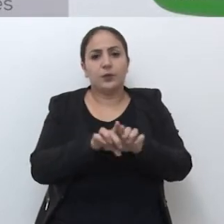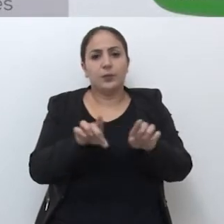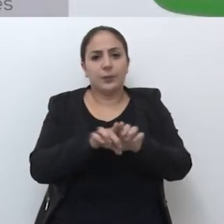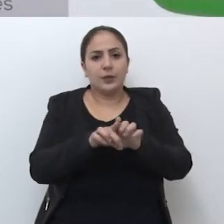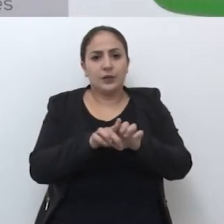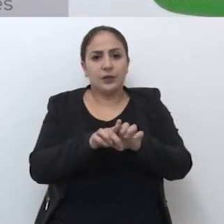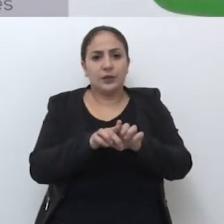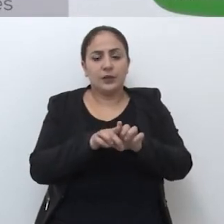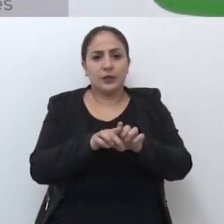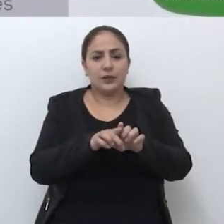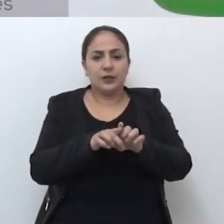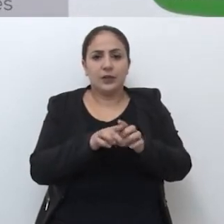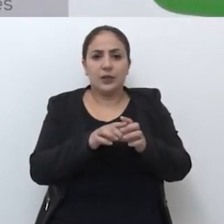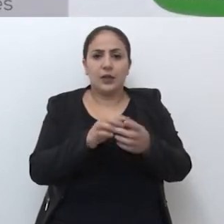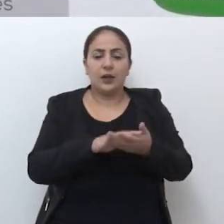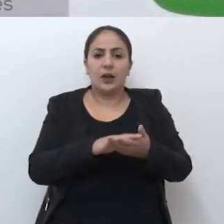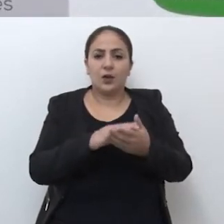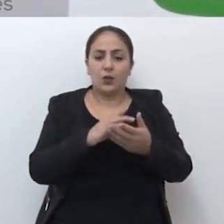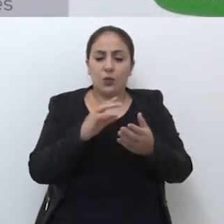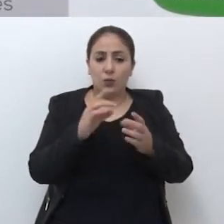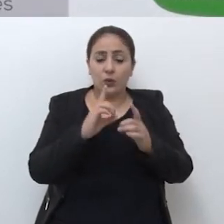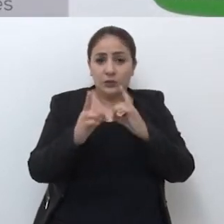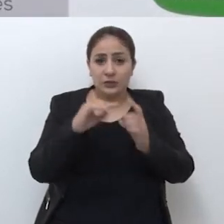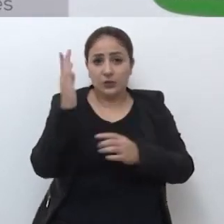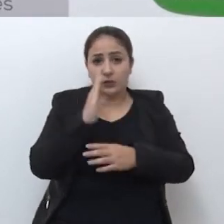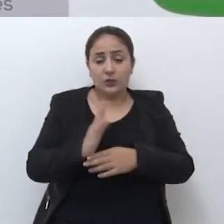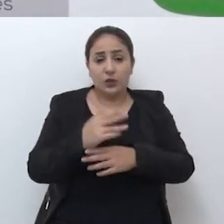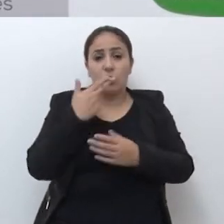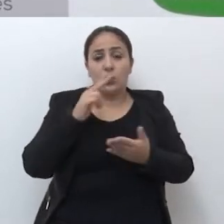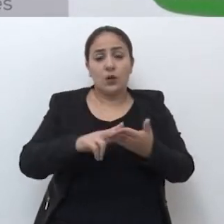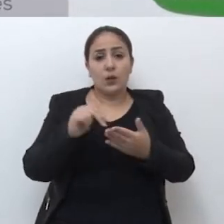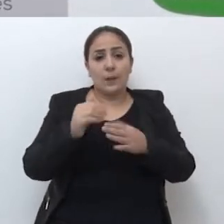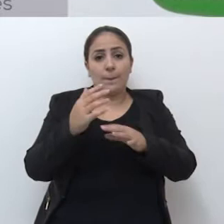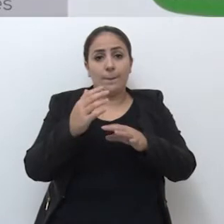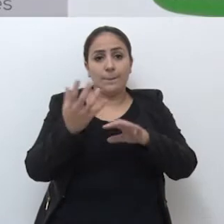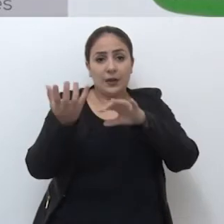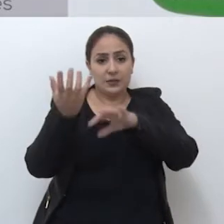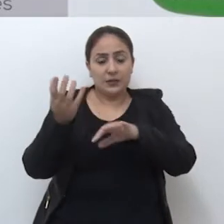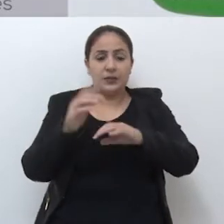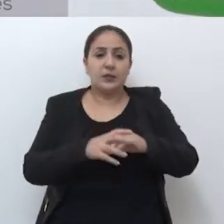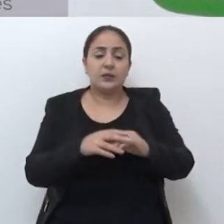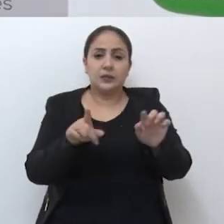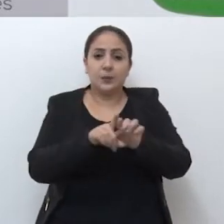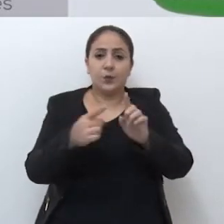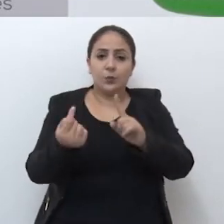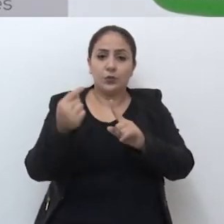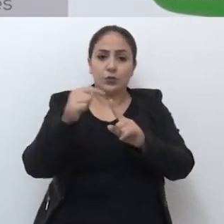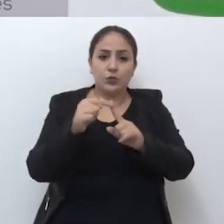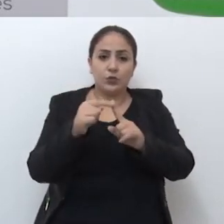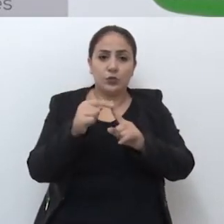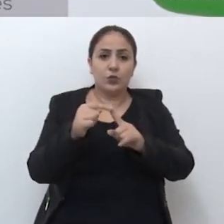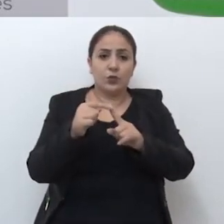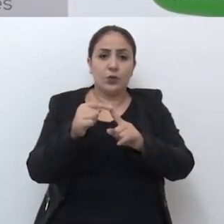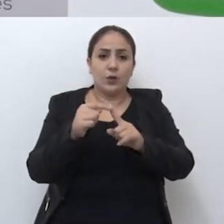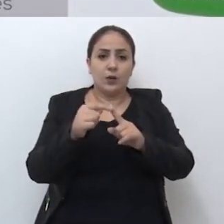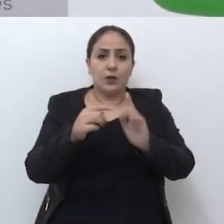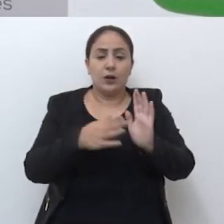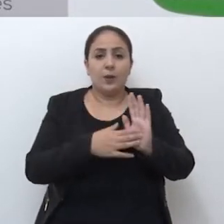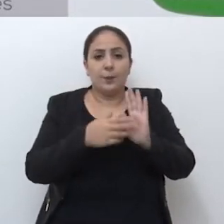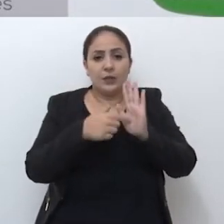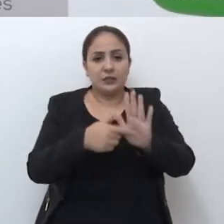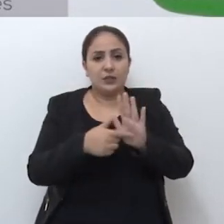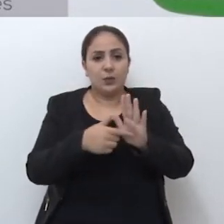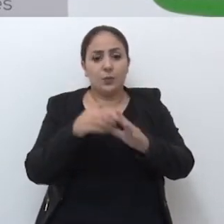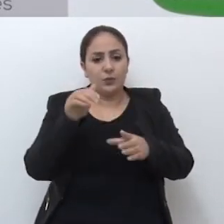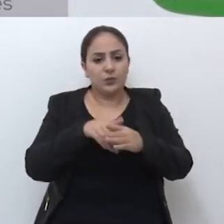inclusive entregar em mãos para a Direção Nacional dos Correios em Brasília. E ela avisa então, nós poderíamos muito bem ter apresentado aqui uma moção